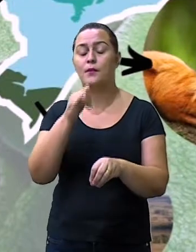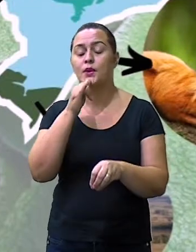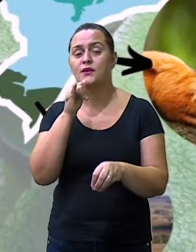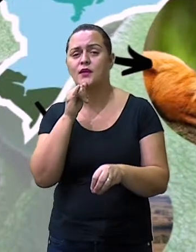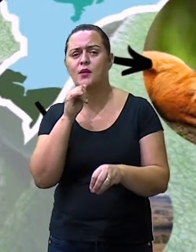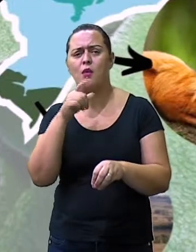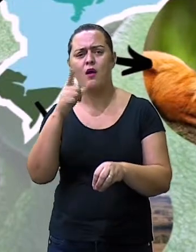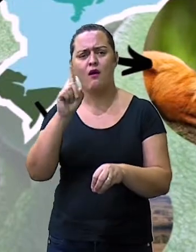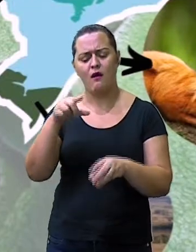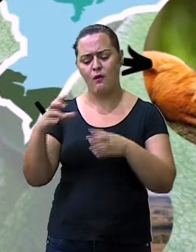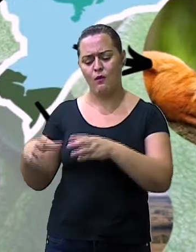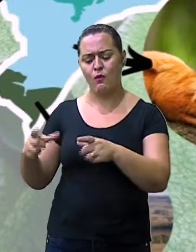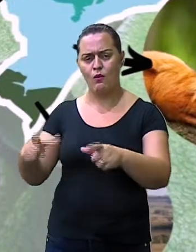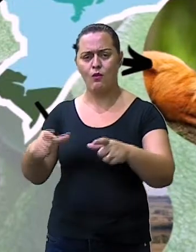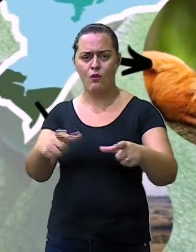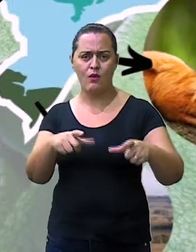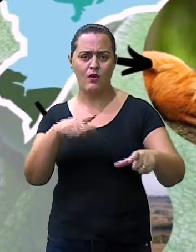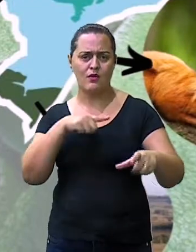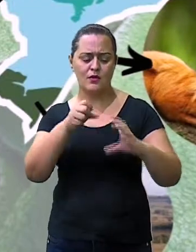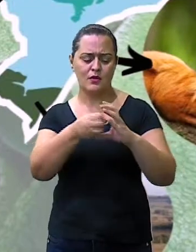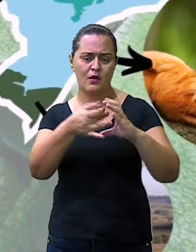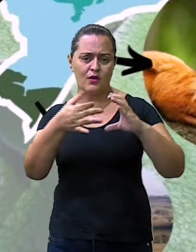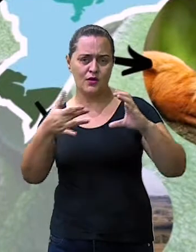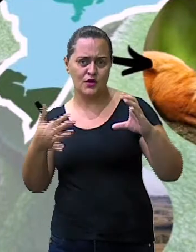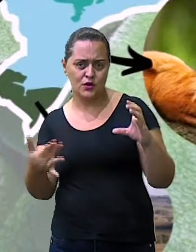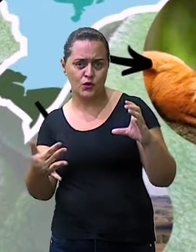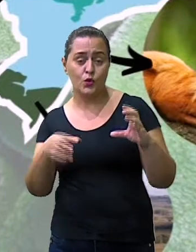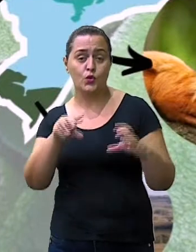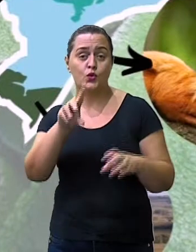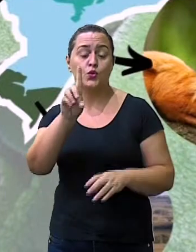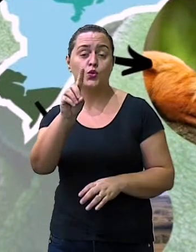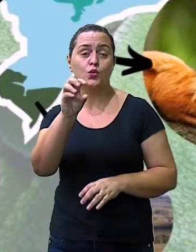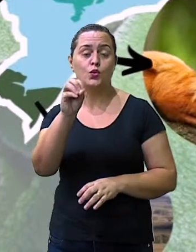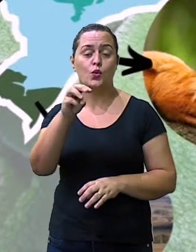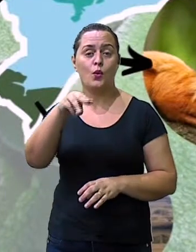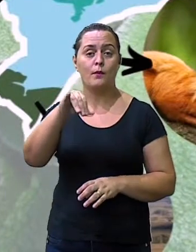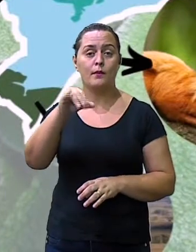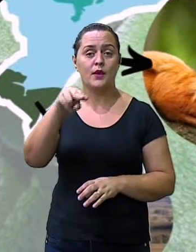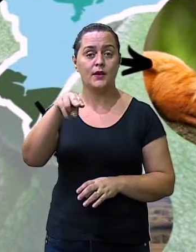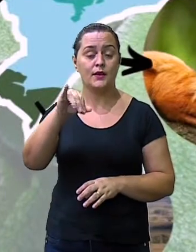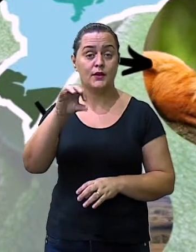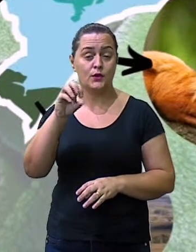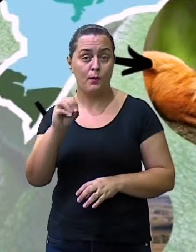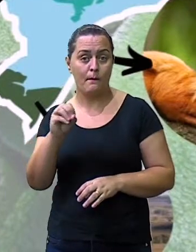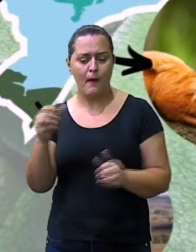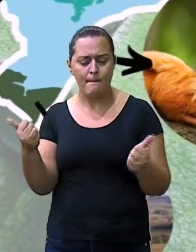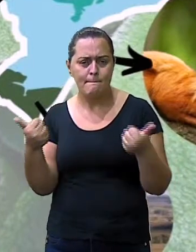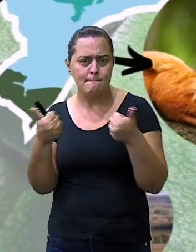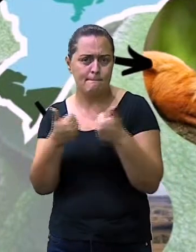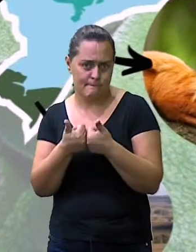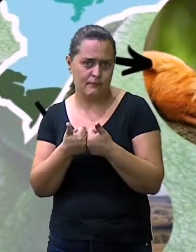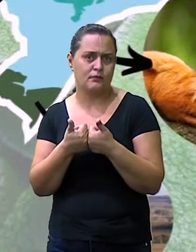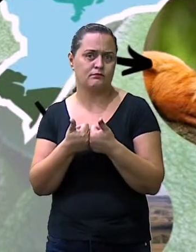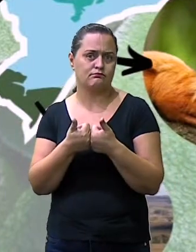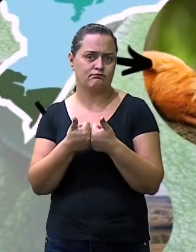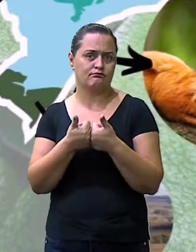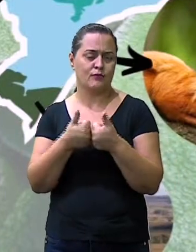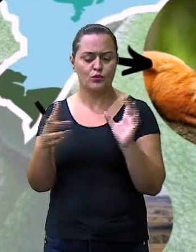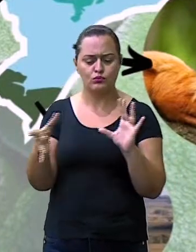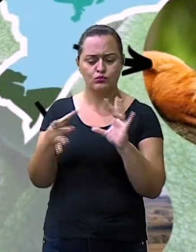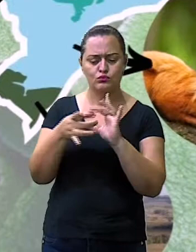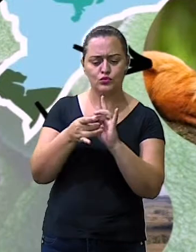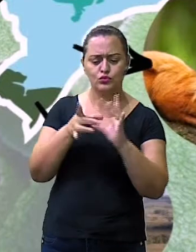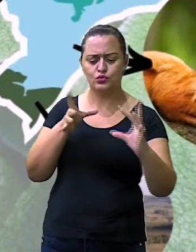que cercam, que estão próximos, que interagem. Nessa aula, nós vamos estudar